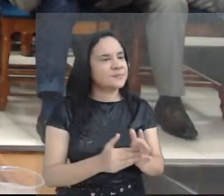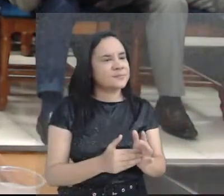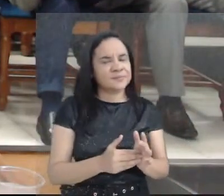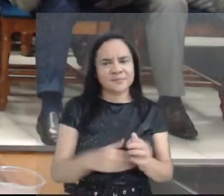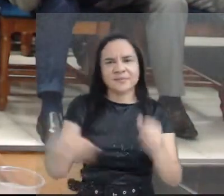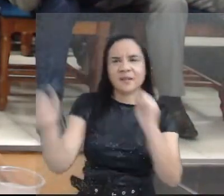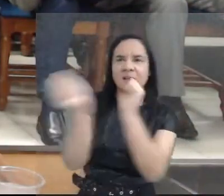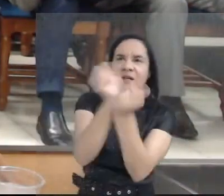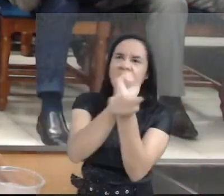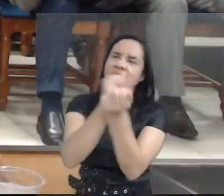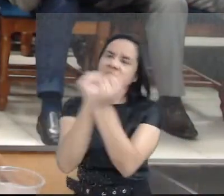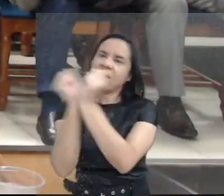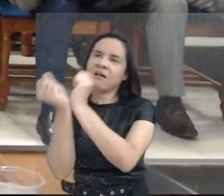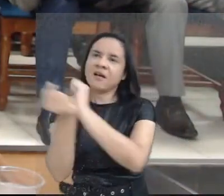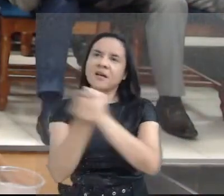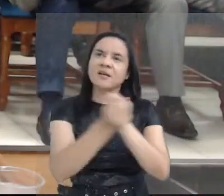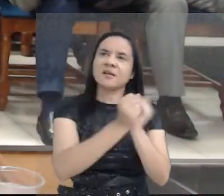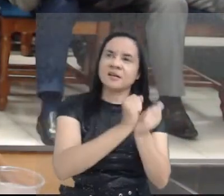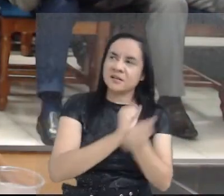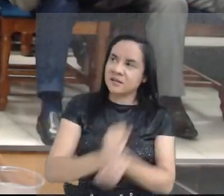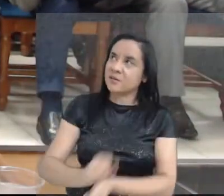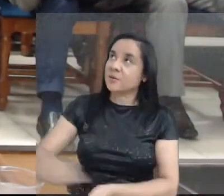escrava, o meu espírito vem.